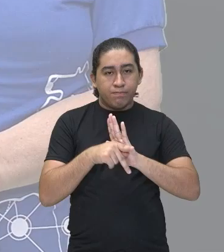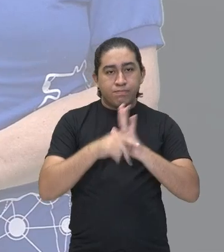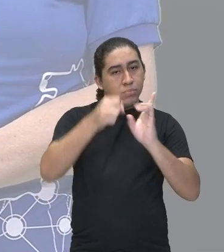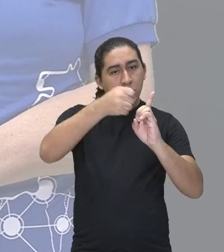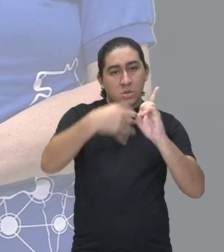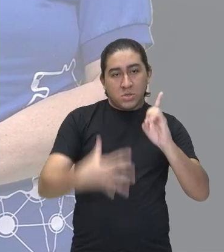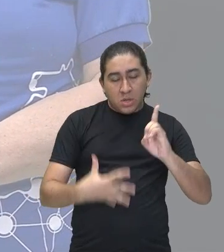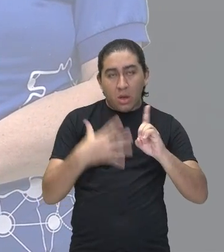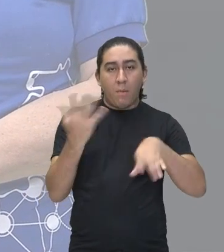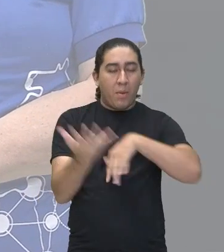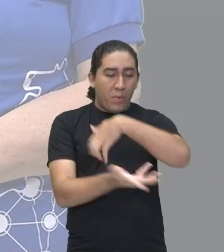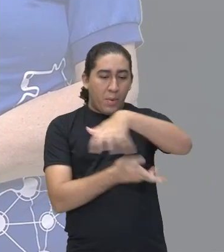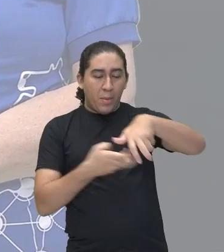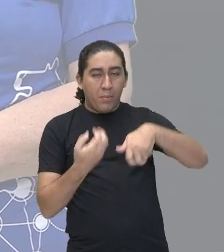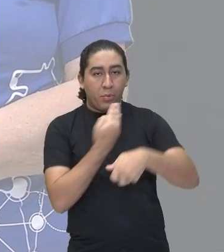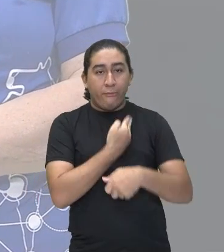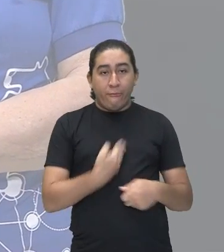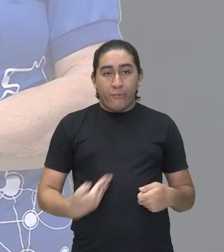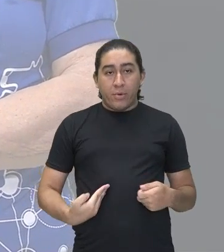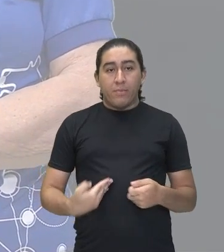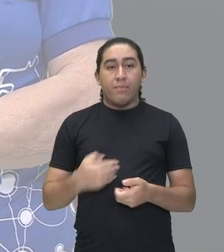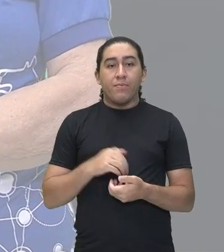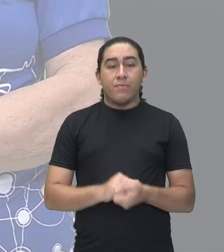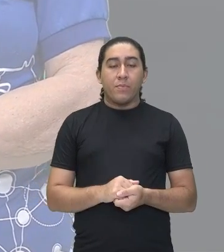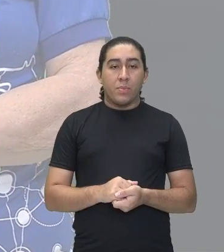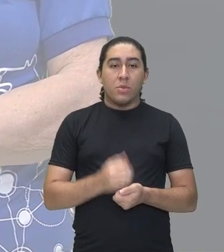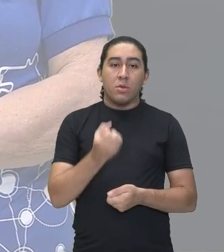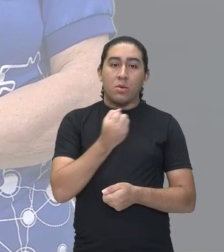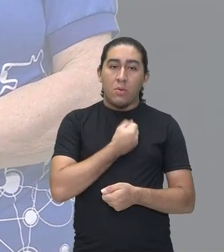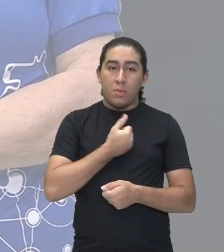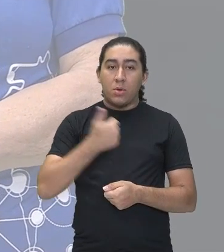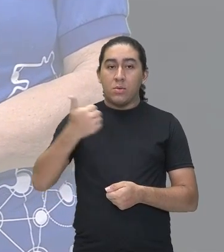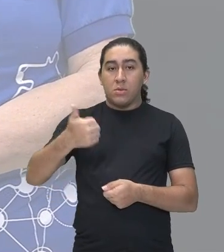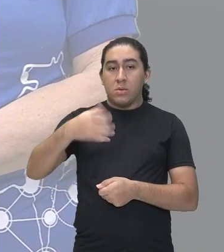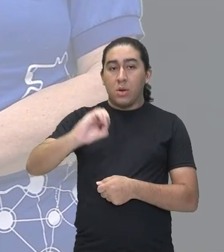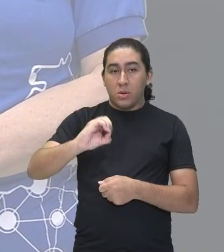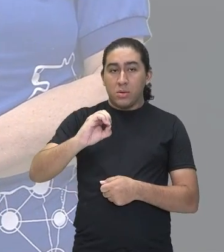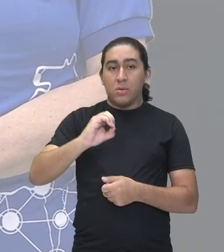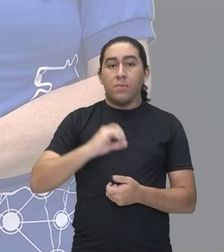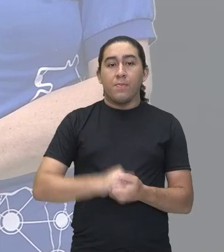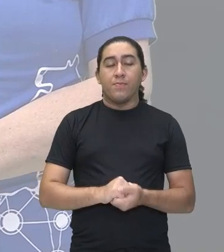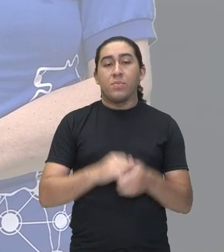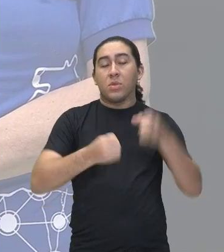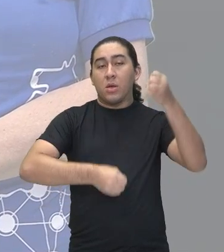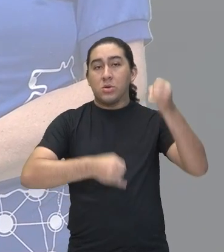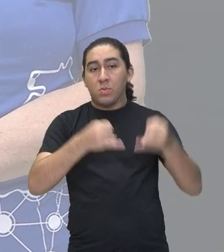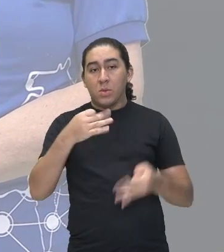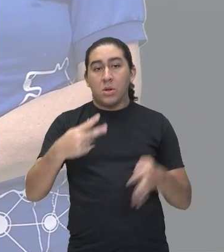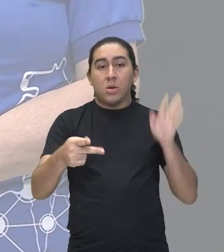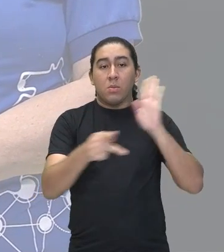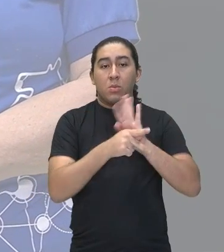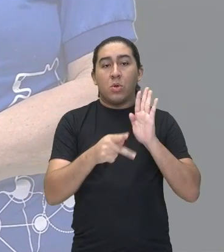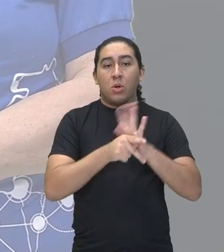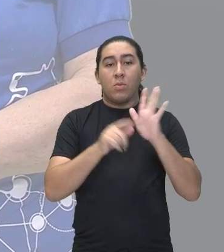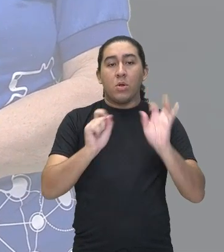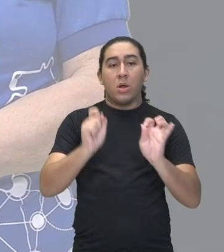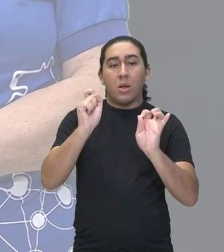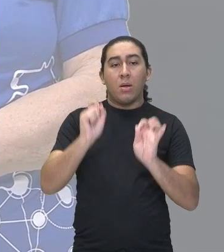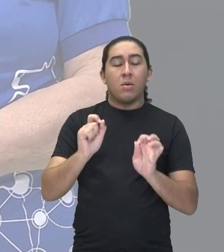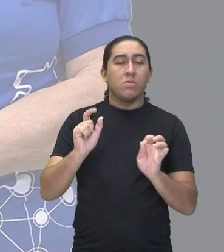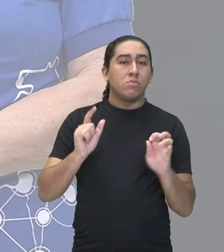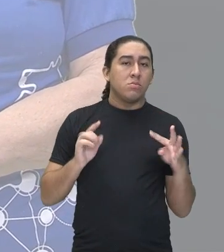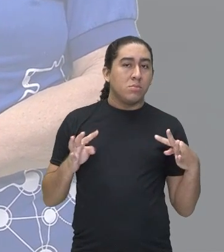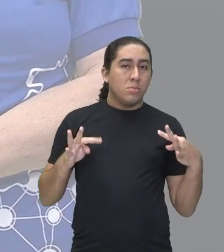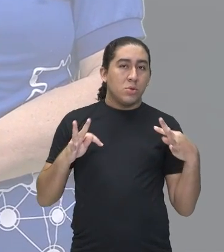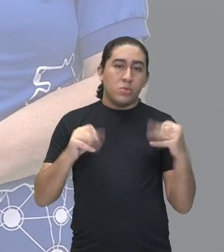das desordens do governo. Carta 10, em que contam as desordens maiores que Fanfarrão